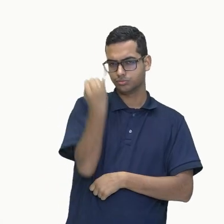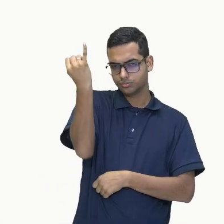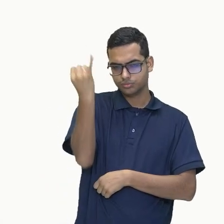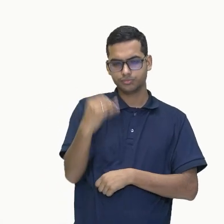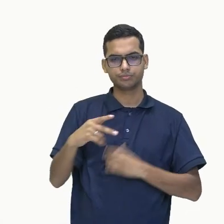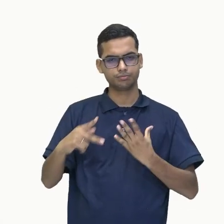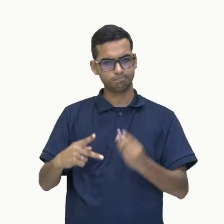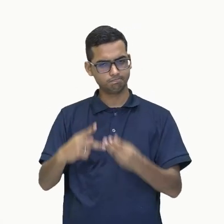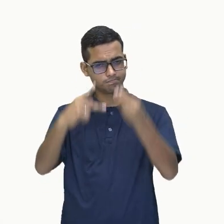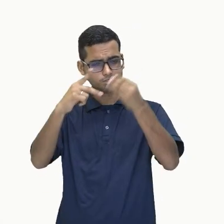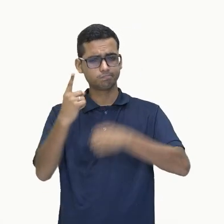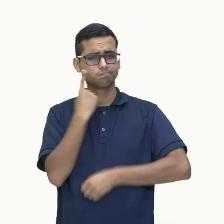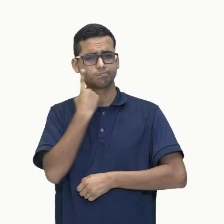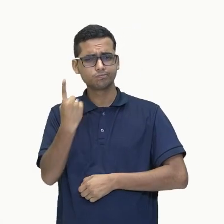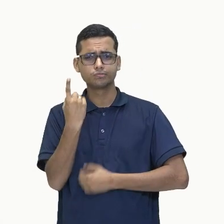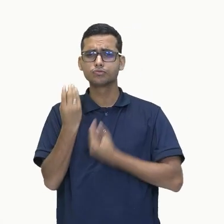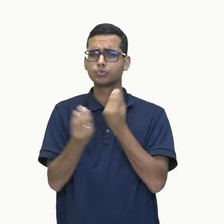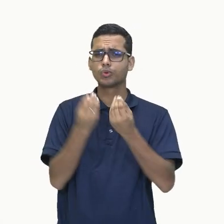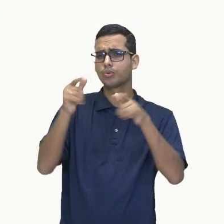vou ver isso?